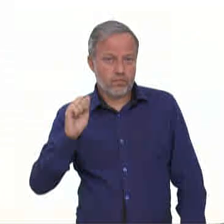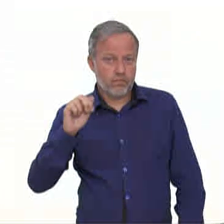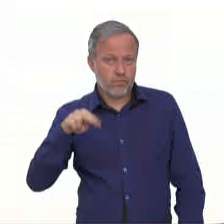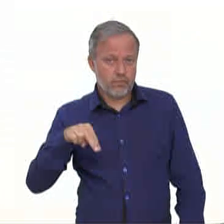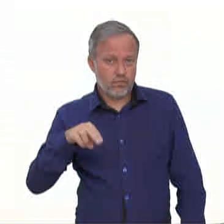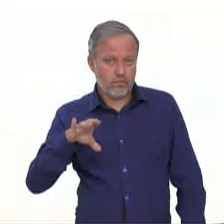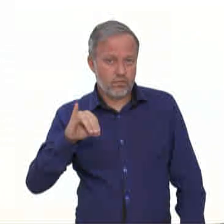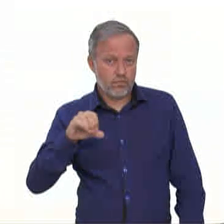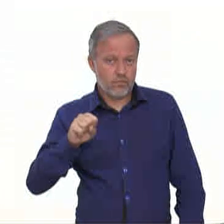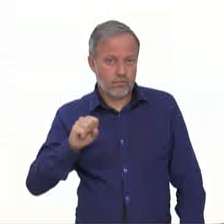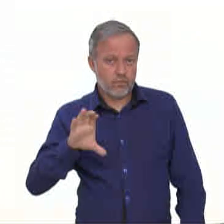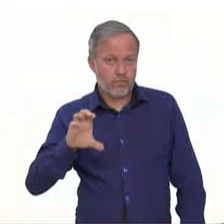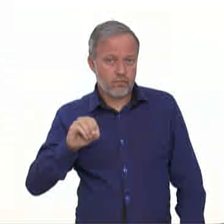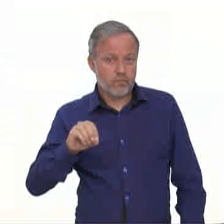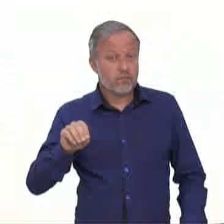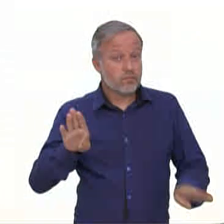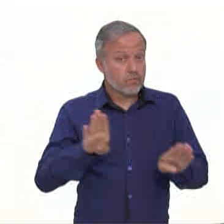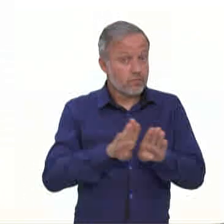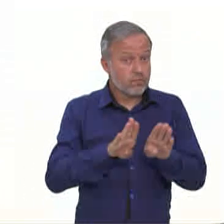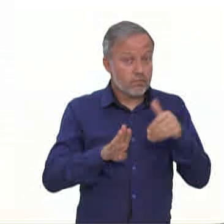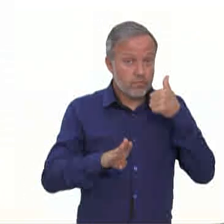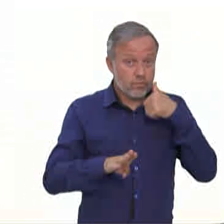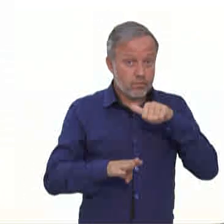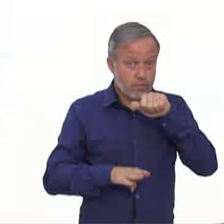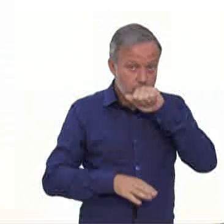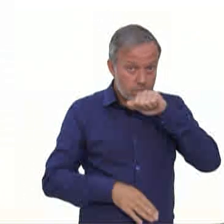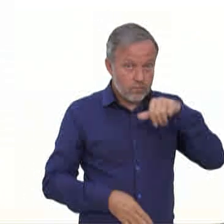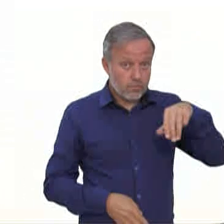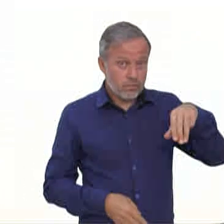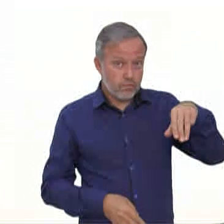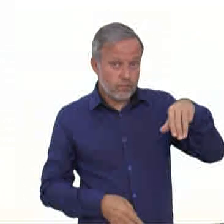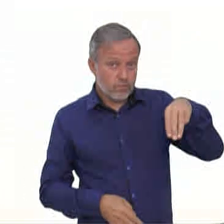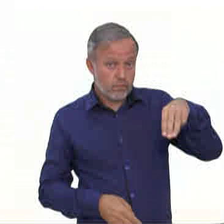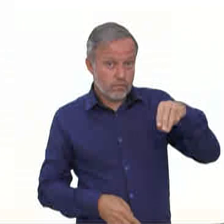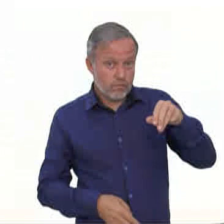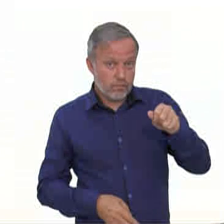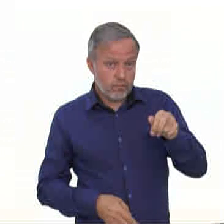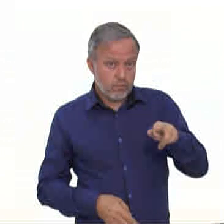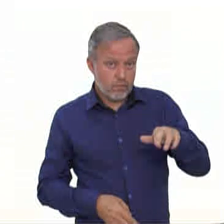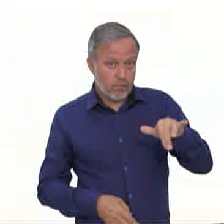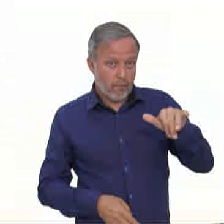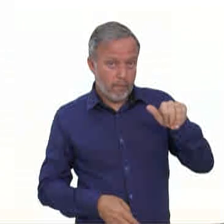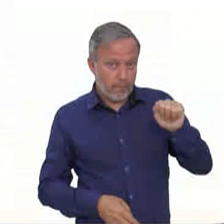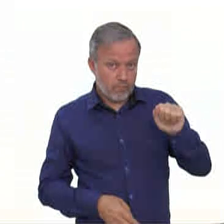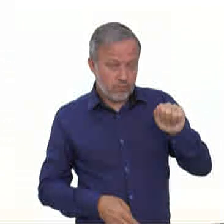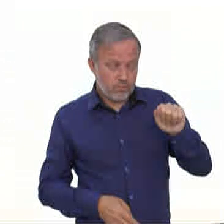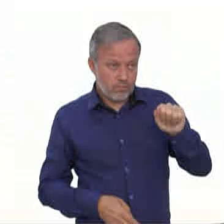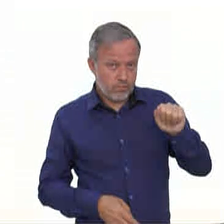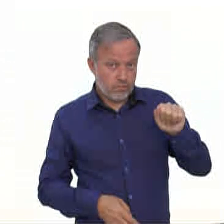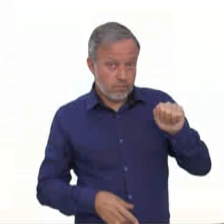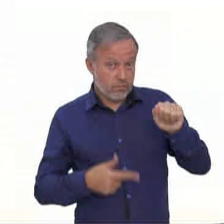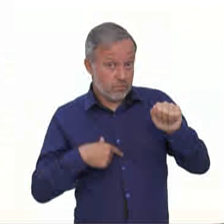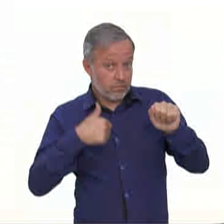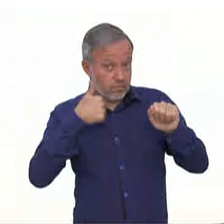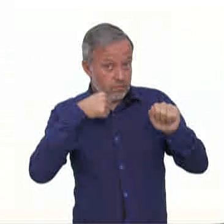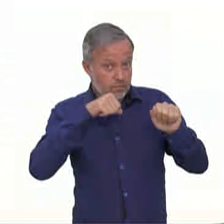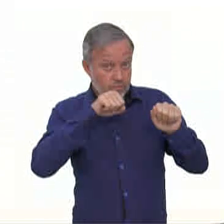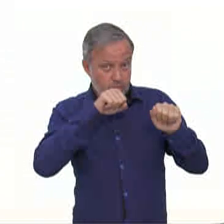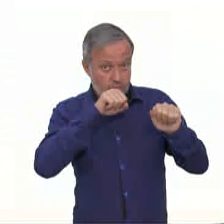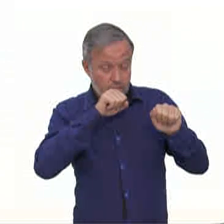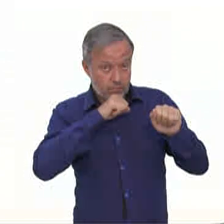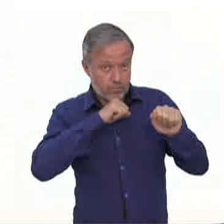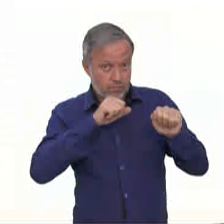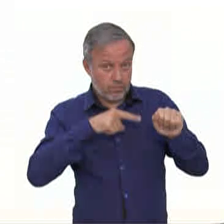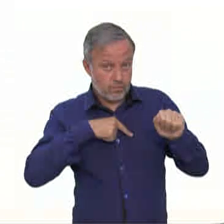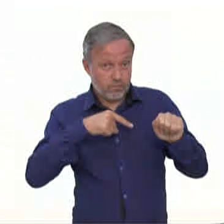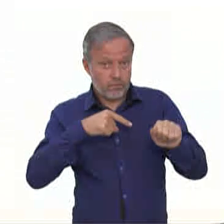Assis, operário, e Dona Maria Leopoldina Machado de Assis. Esta morrendo ainda muito cedo. Foi criado